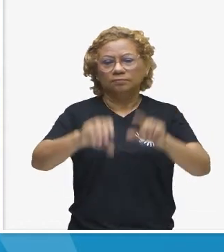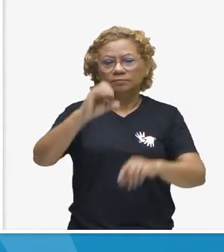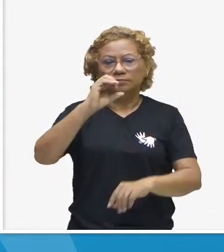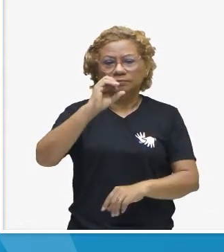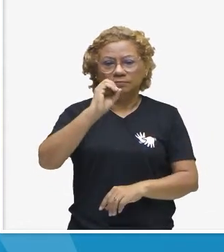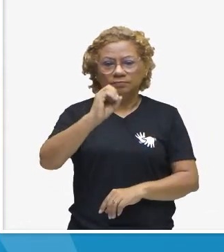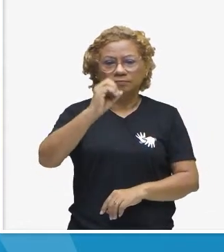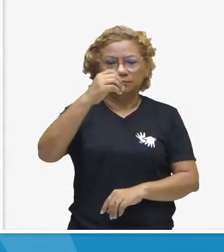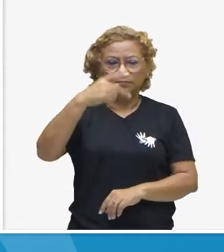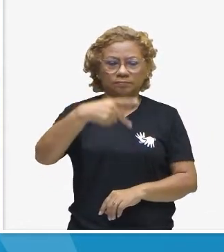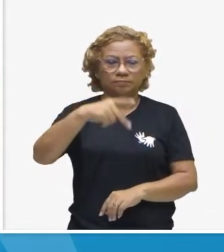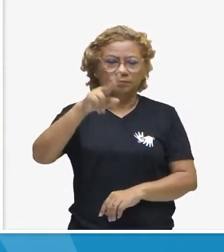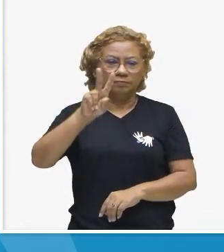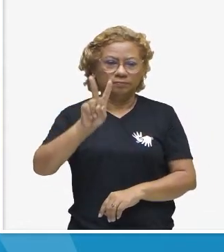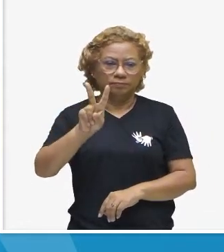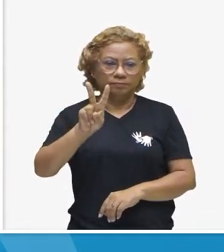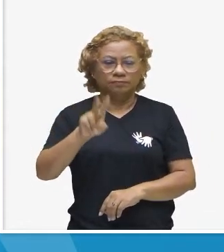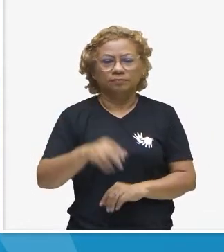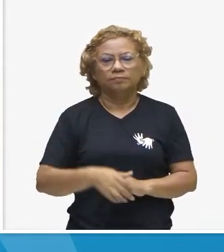Opostos